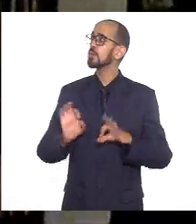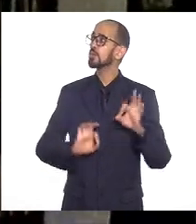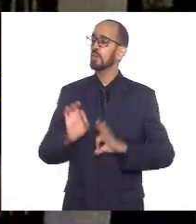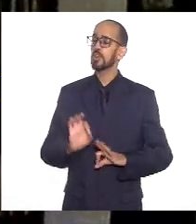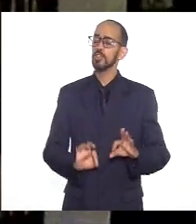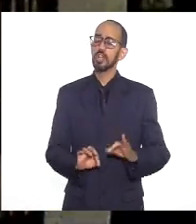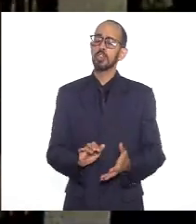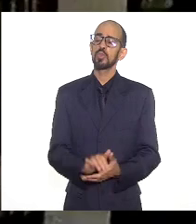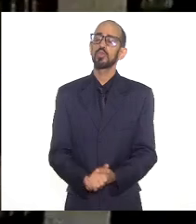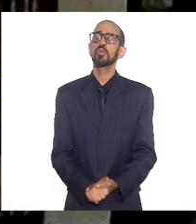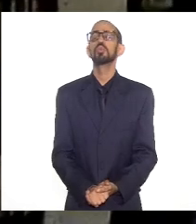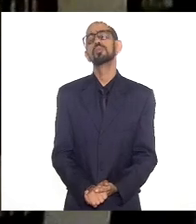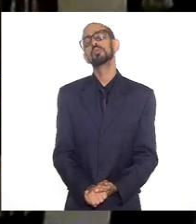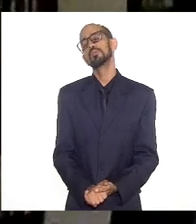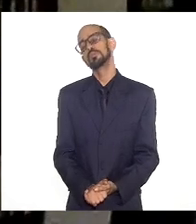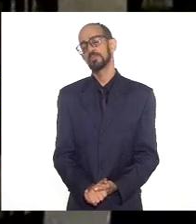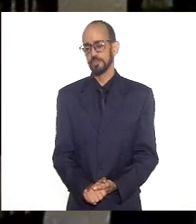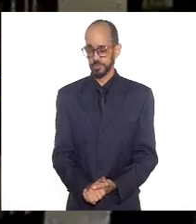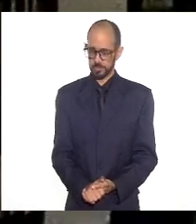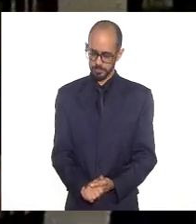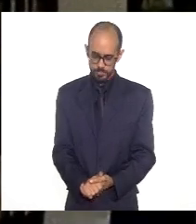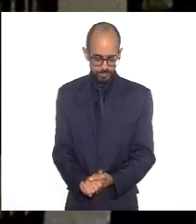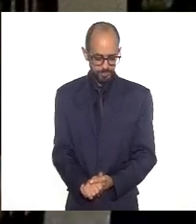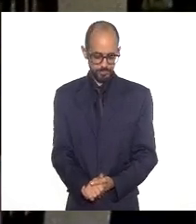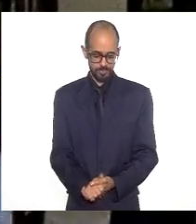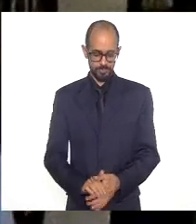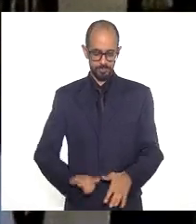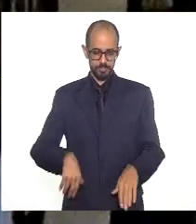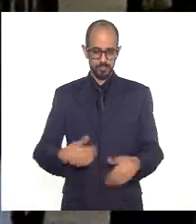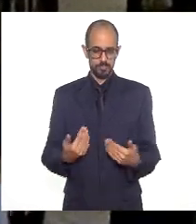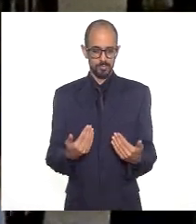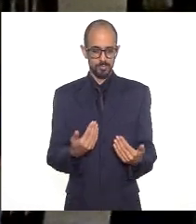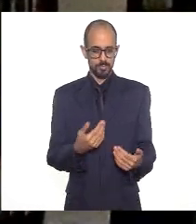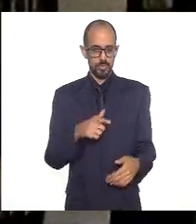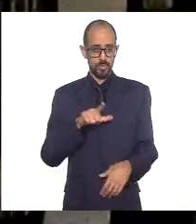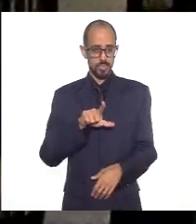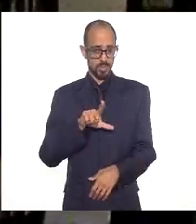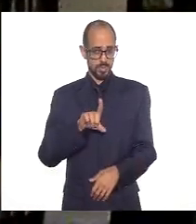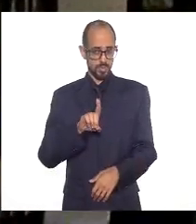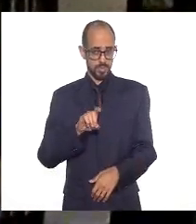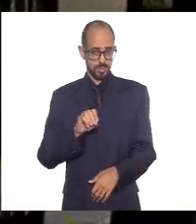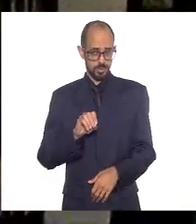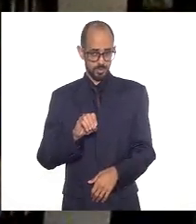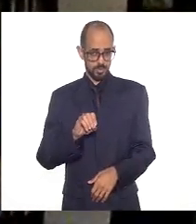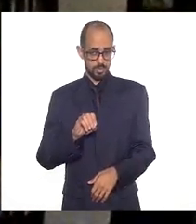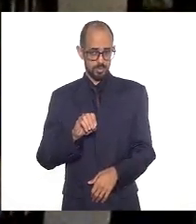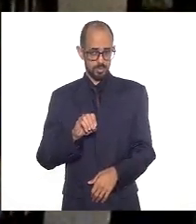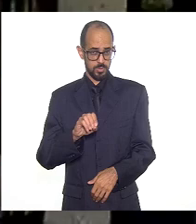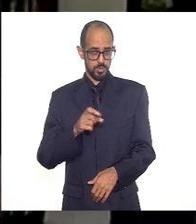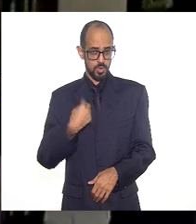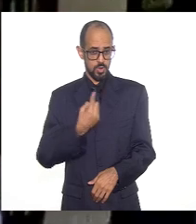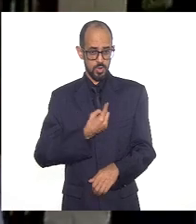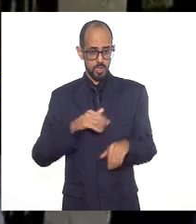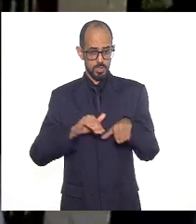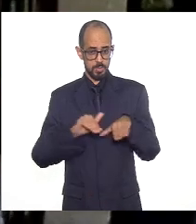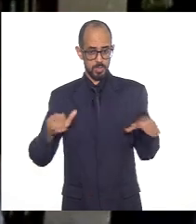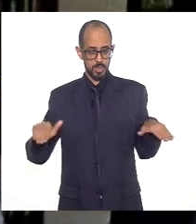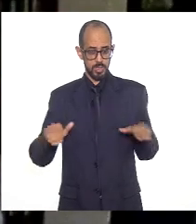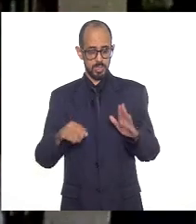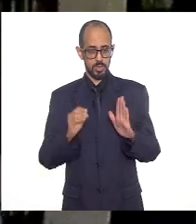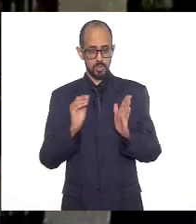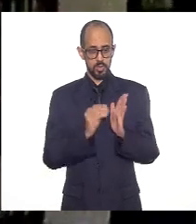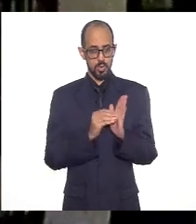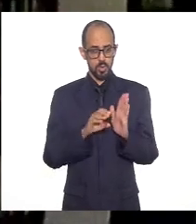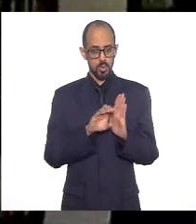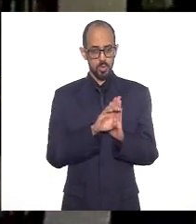projeto da LDO, a nossa bancada apresentou 13 emendas ao